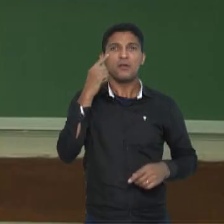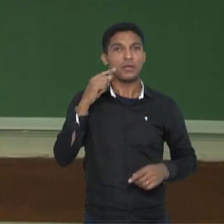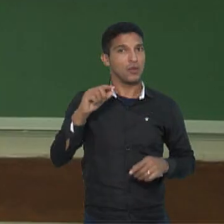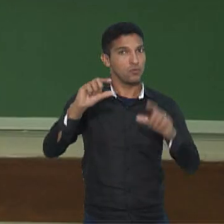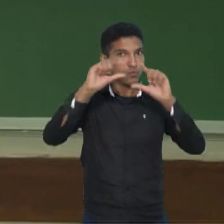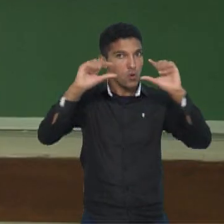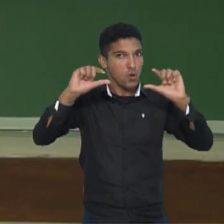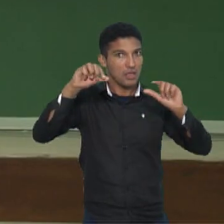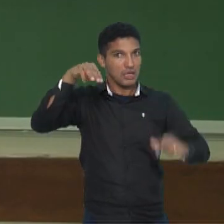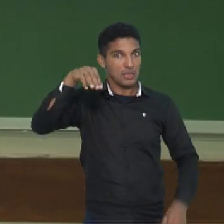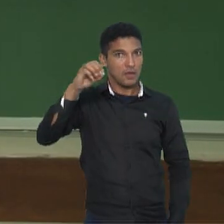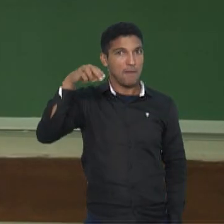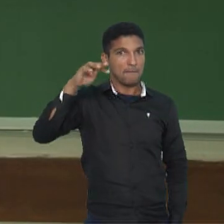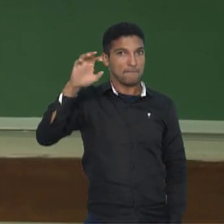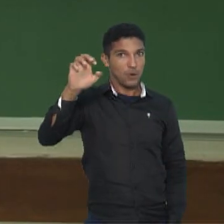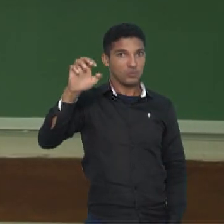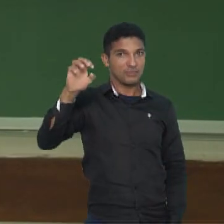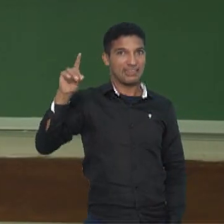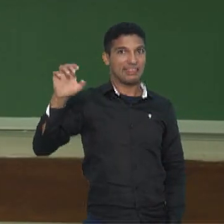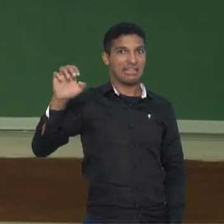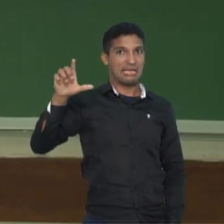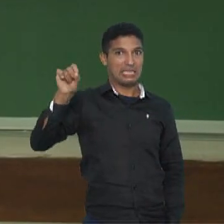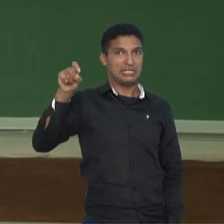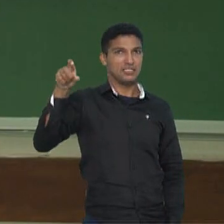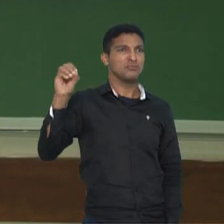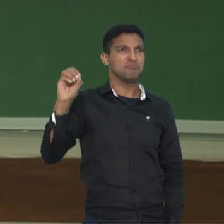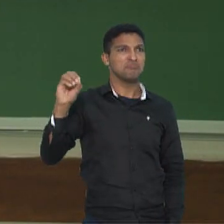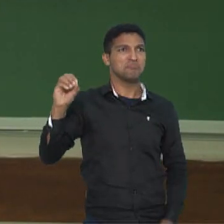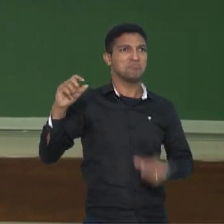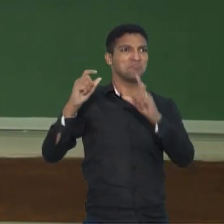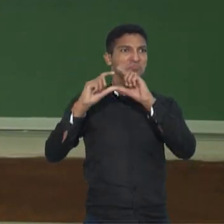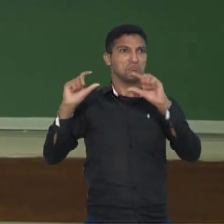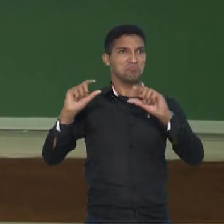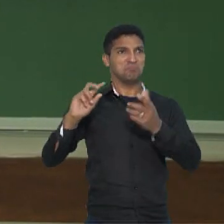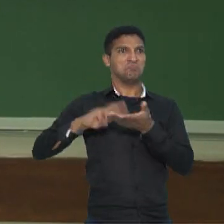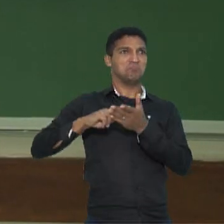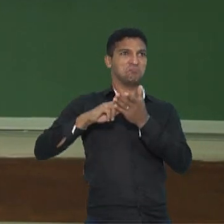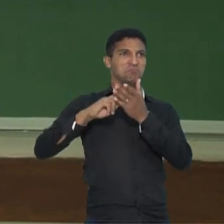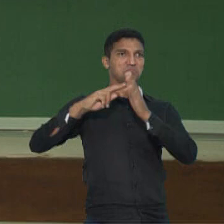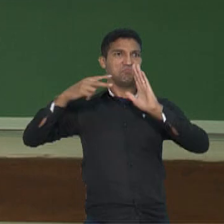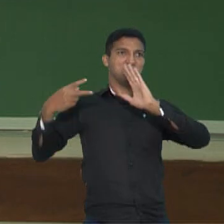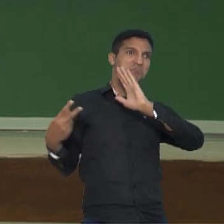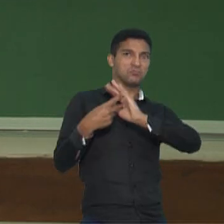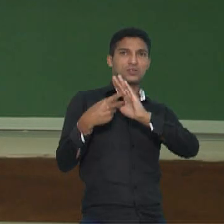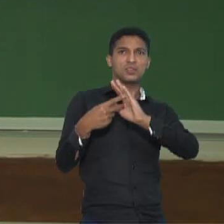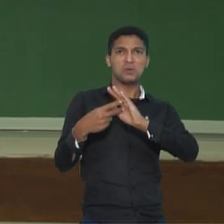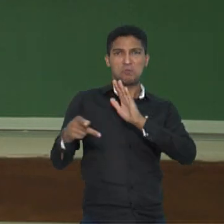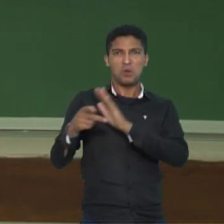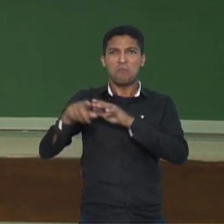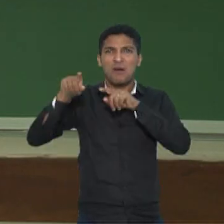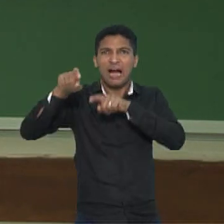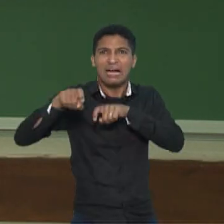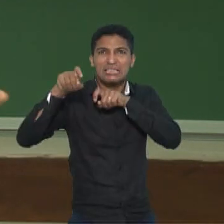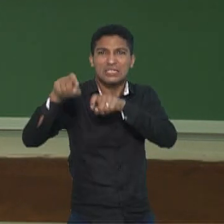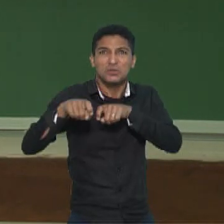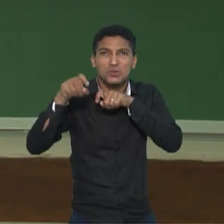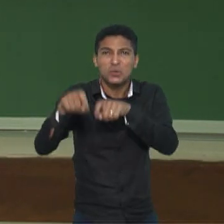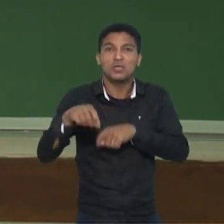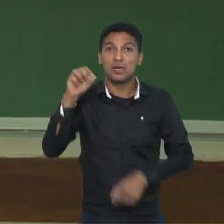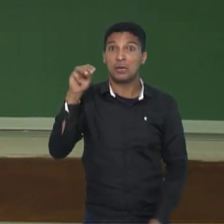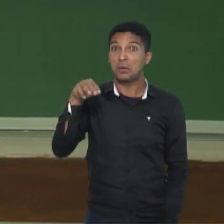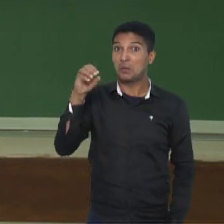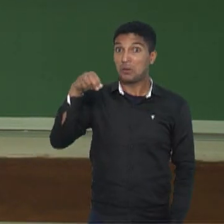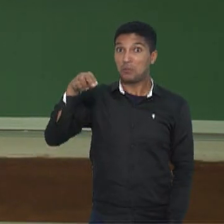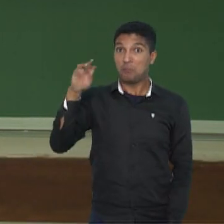Se você ler isso no seu vestibular, se você ler isso num texto, hipótese da agricultura, monte de lixo, o que é